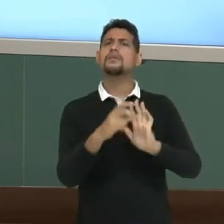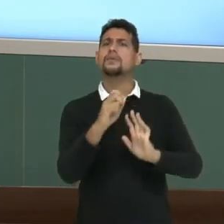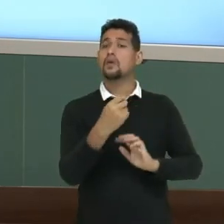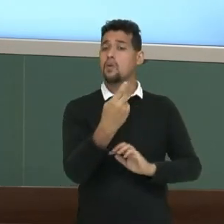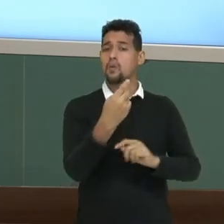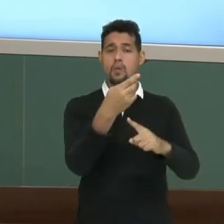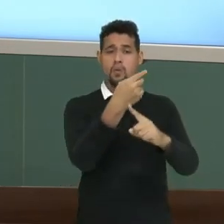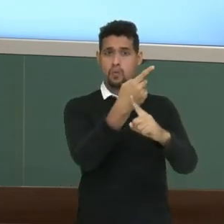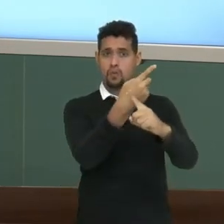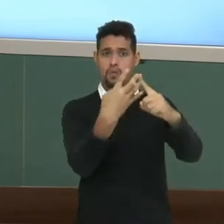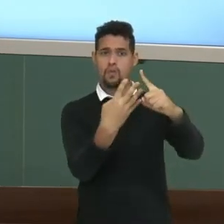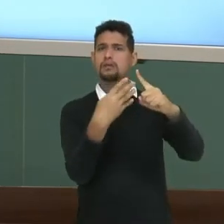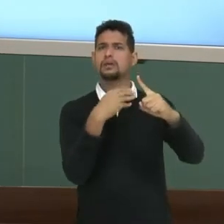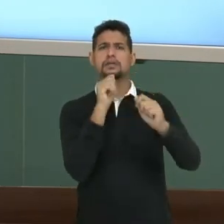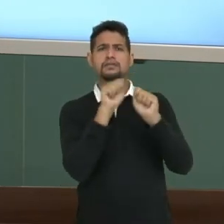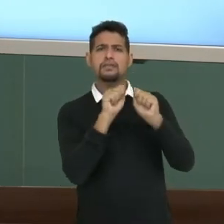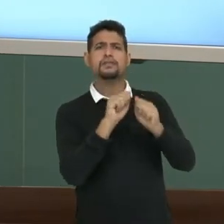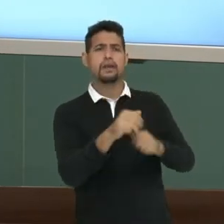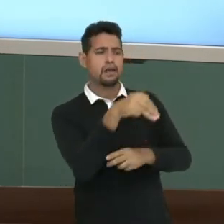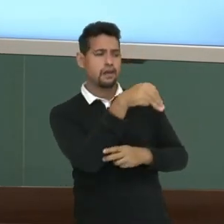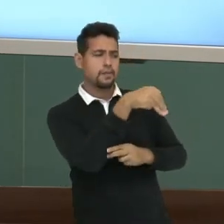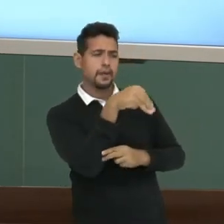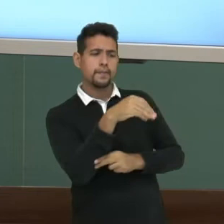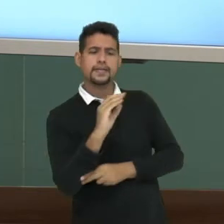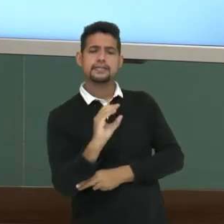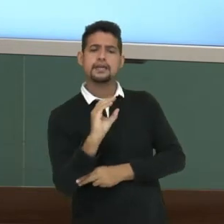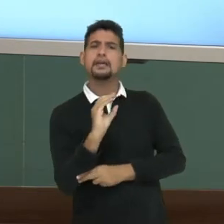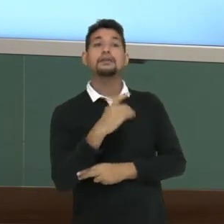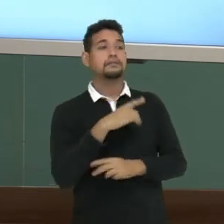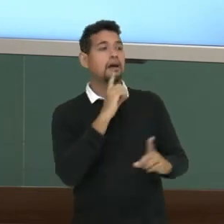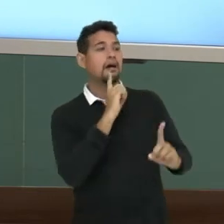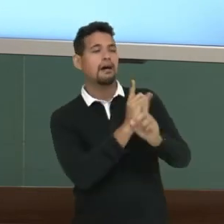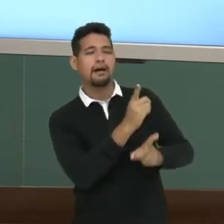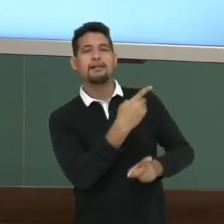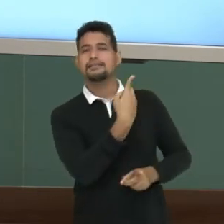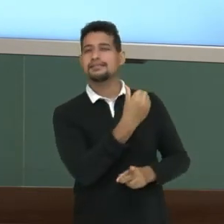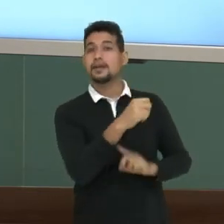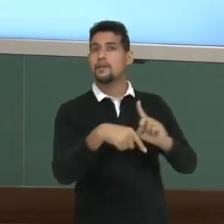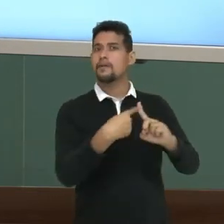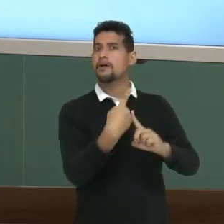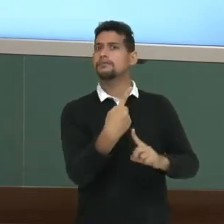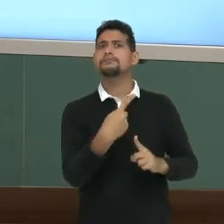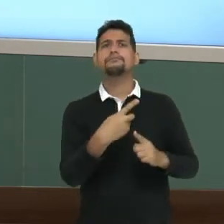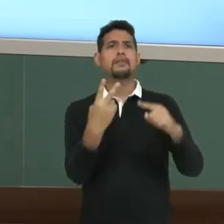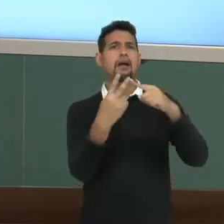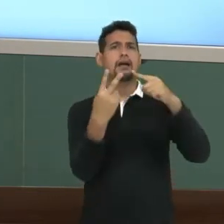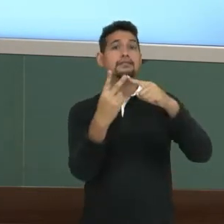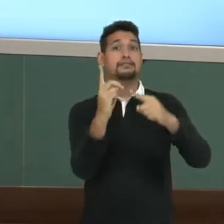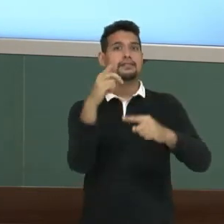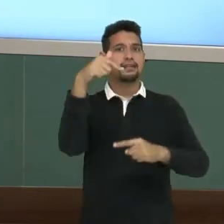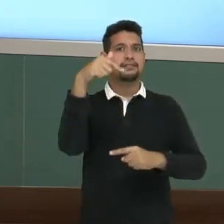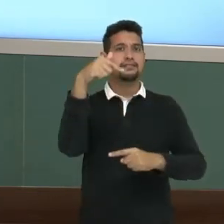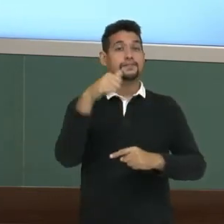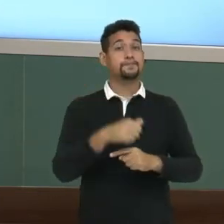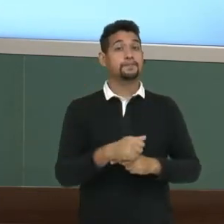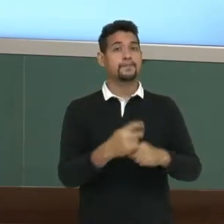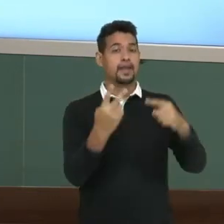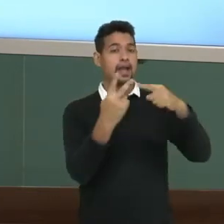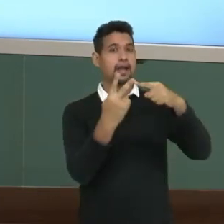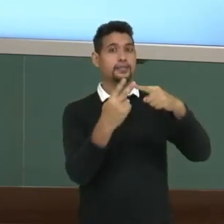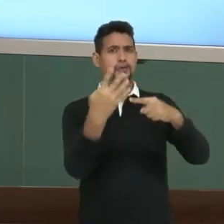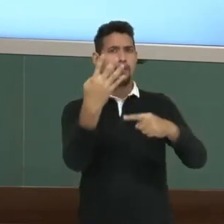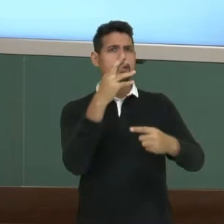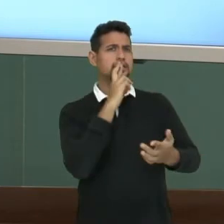aqui? Tiramos o mínimo múltiplo comum. Então, deu 16 mais 1, raiz de 17. Raiz de 4 dá